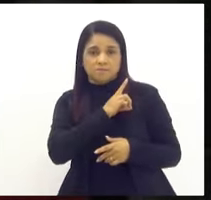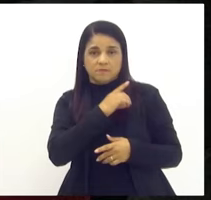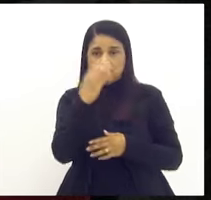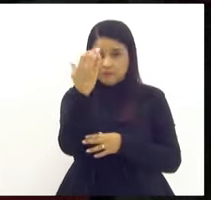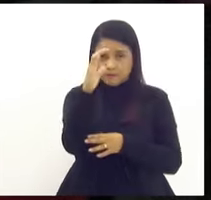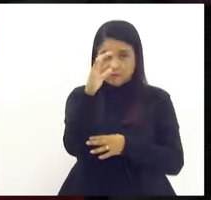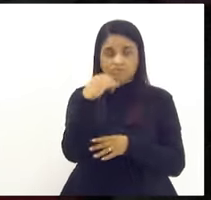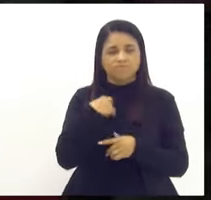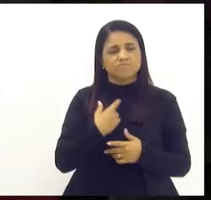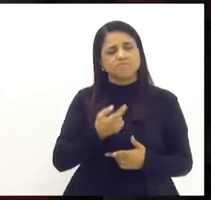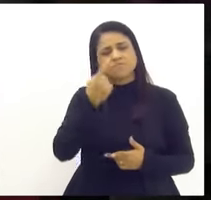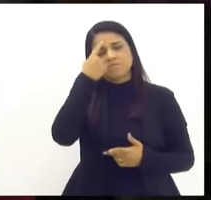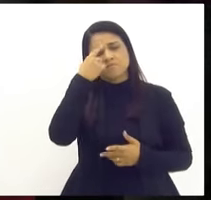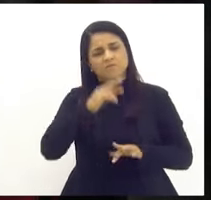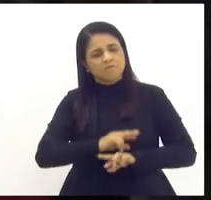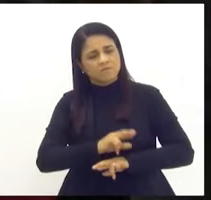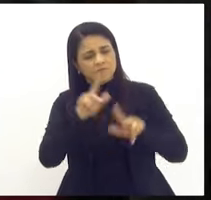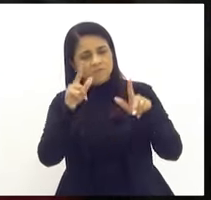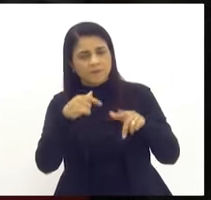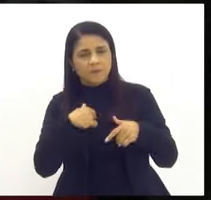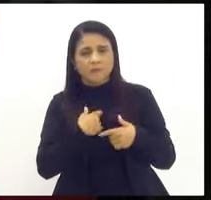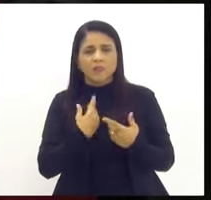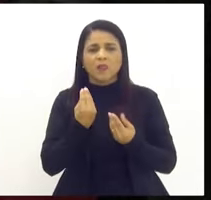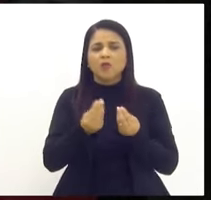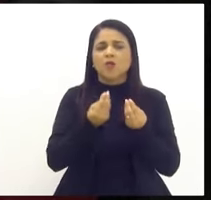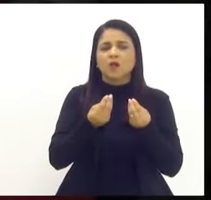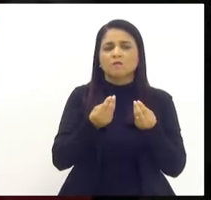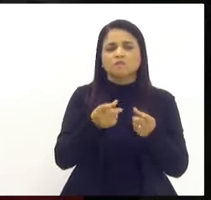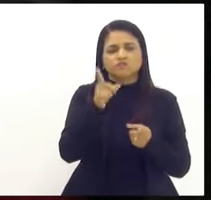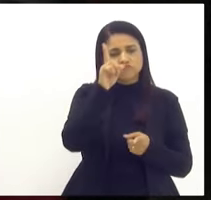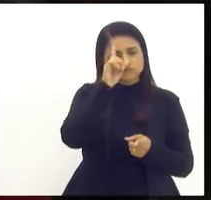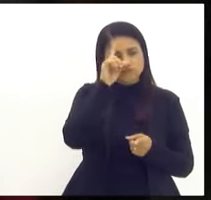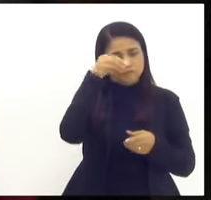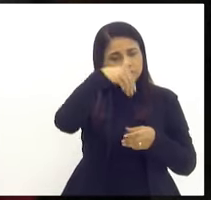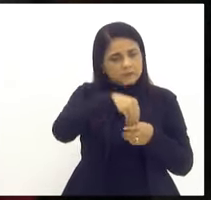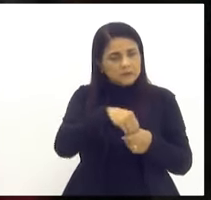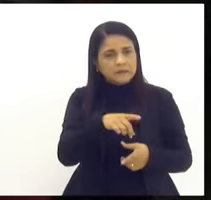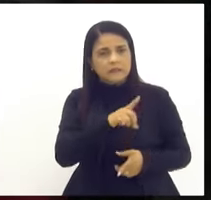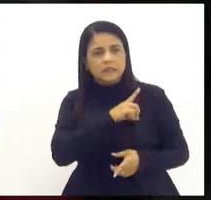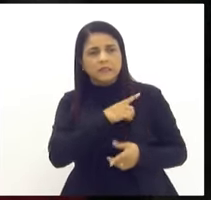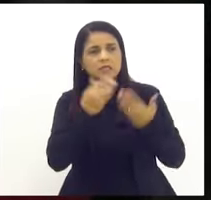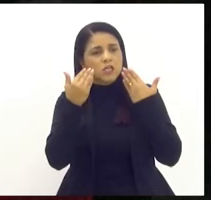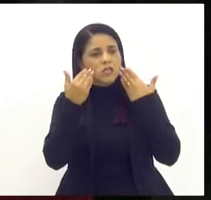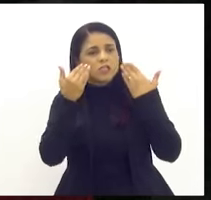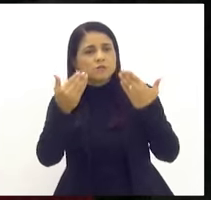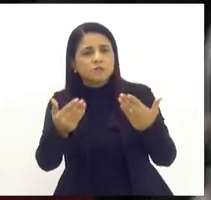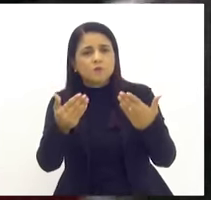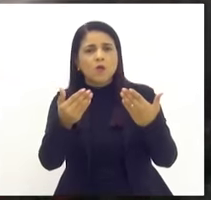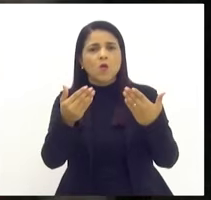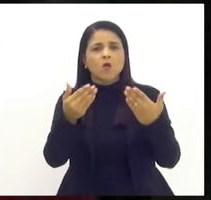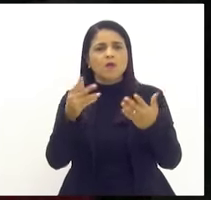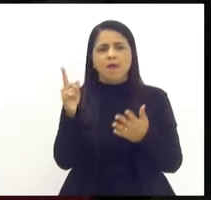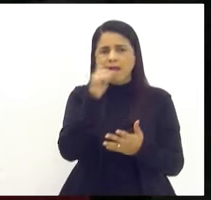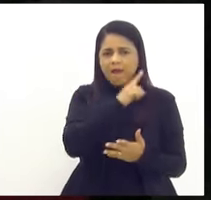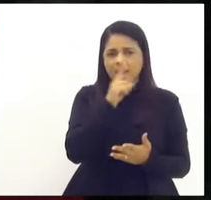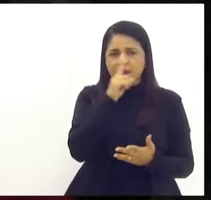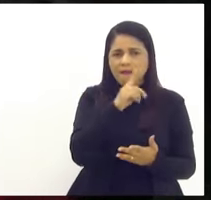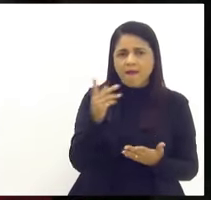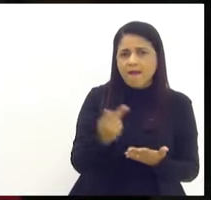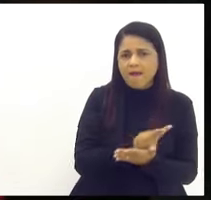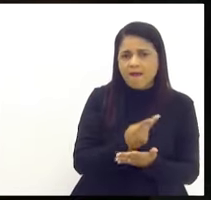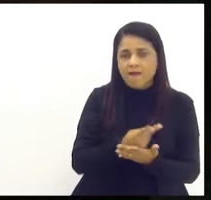maneiras como o cotidiano dentro de uma delegacia expõe possibilidade de novos erros Eu por